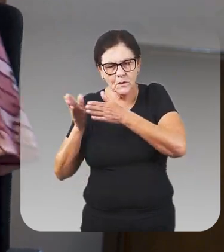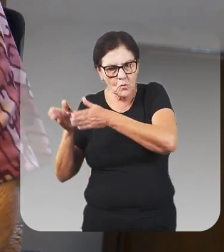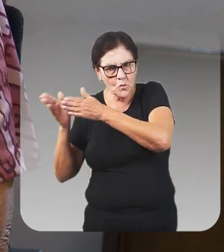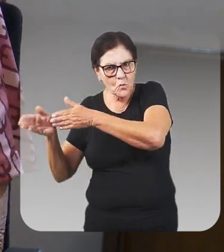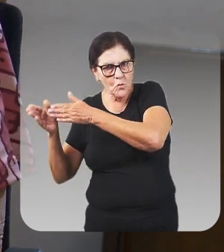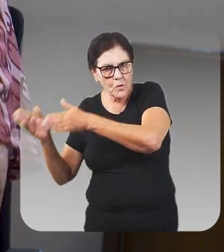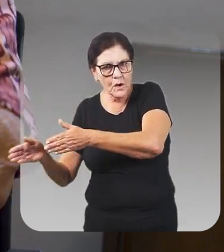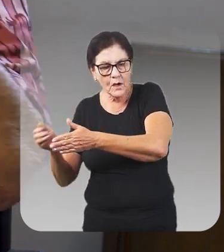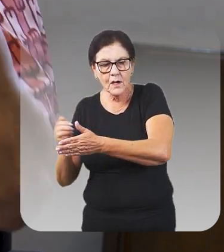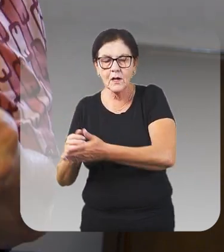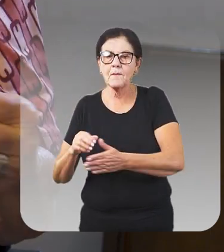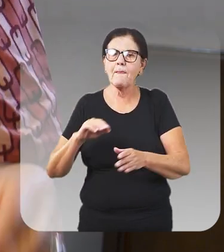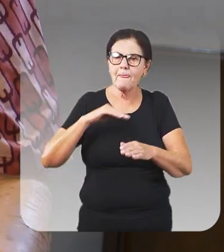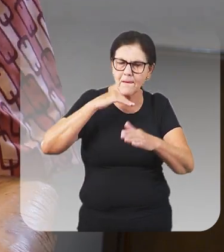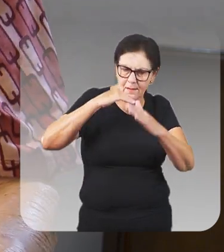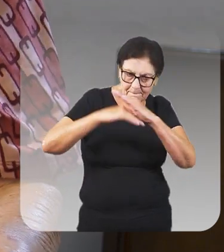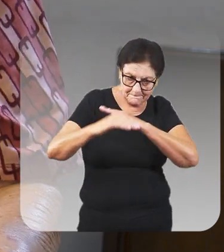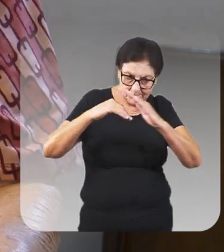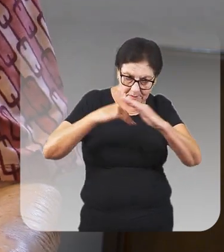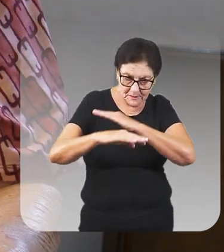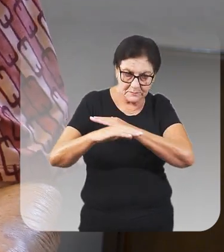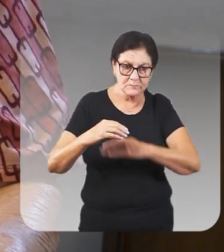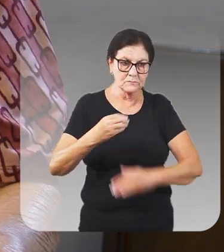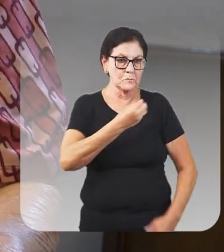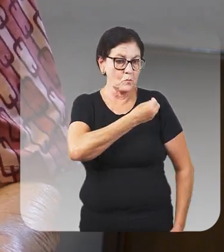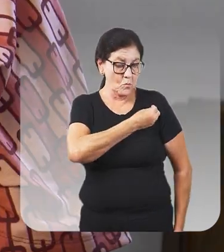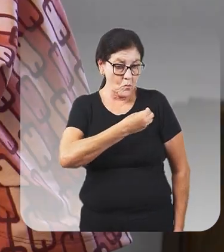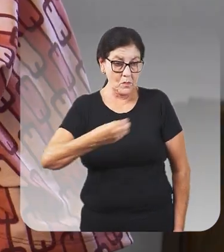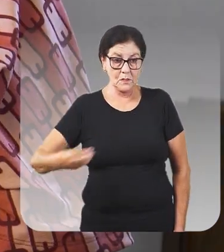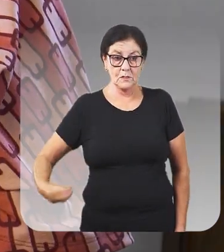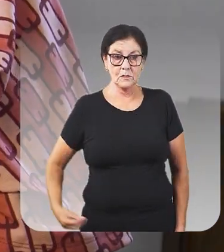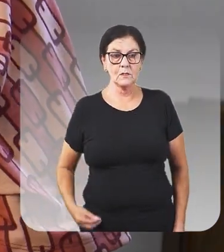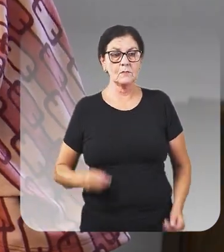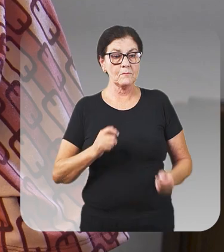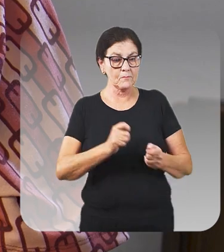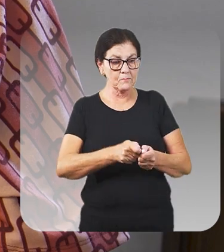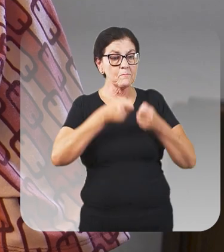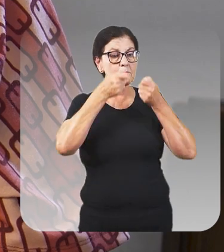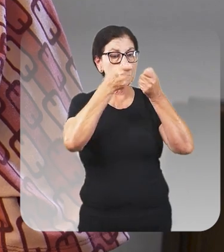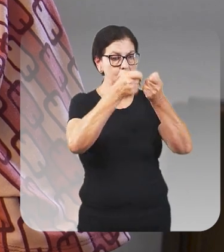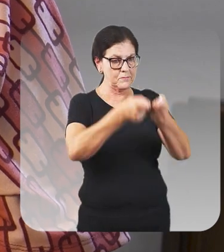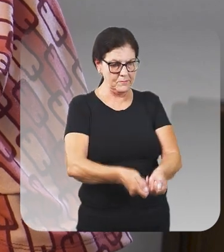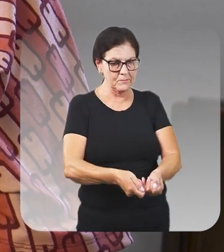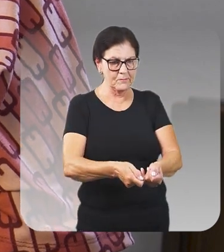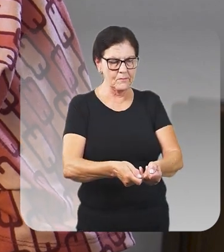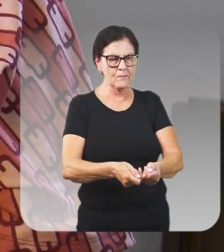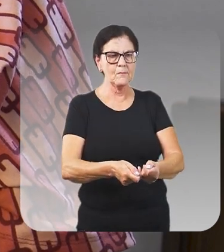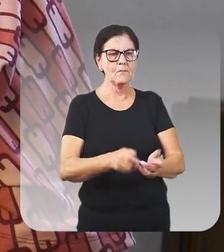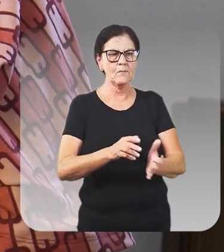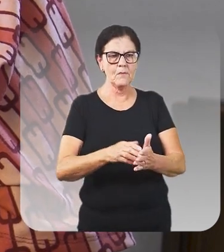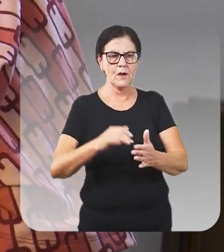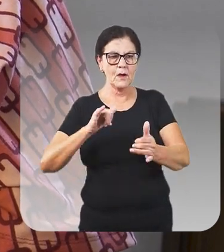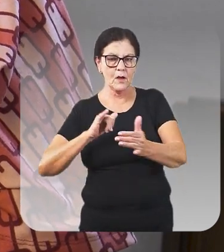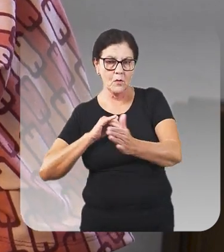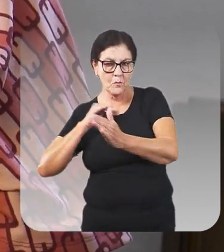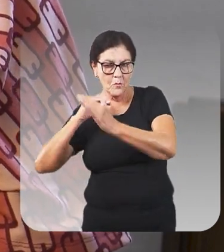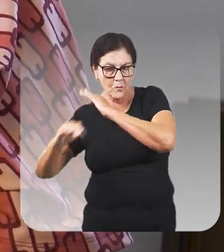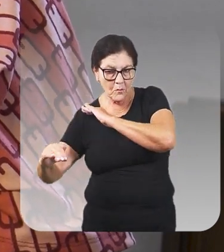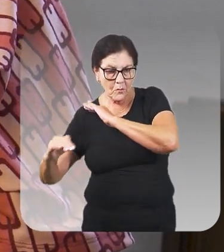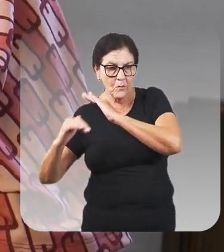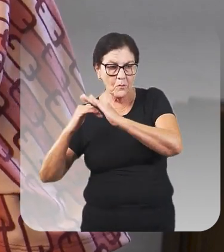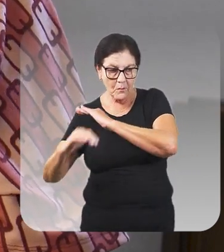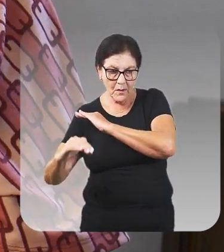seria Newton Prado e seria uma escola profissionalizante. Aí, através da política, conseguiram que o